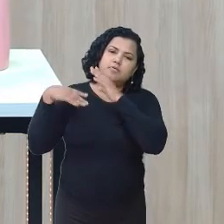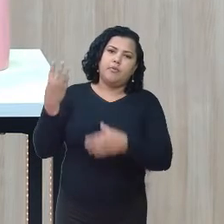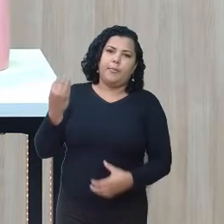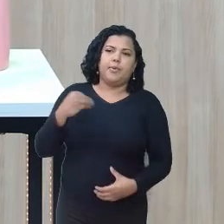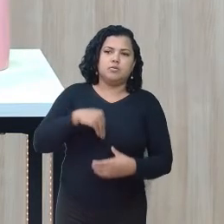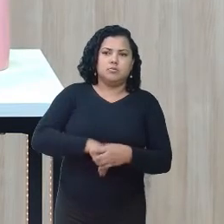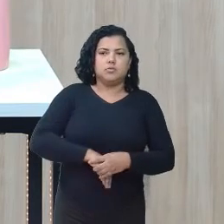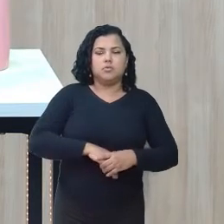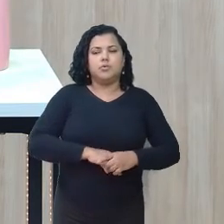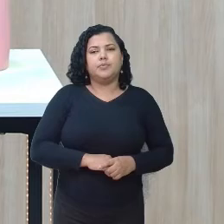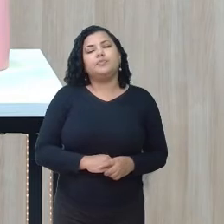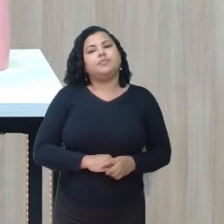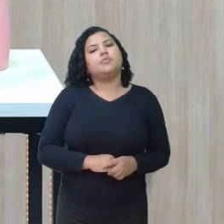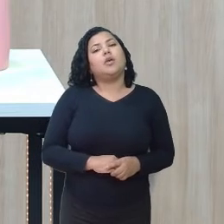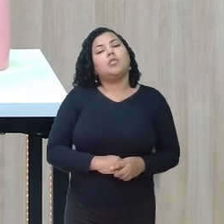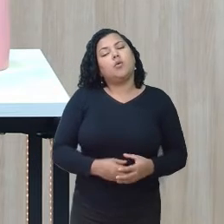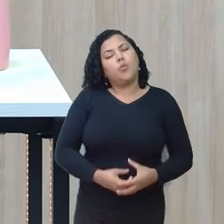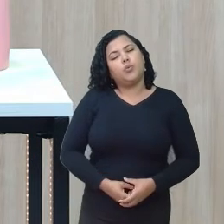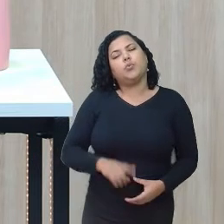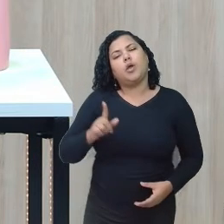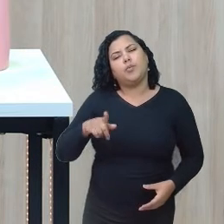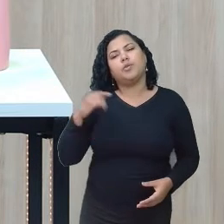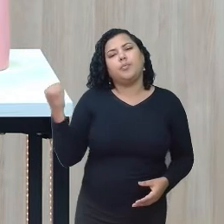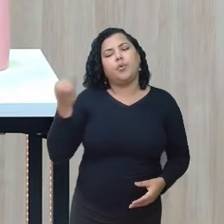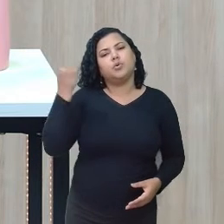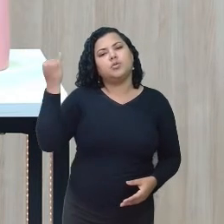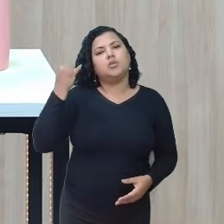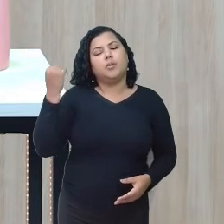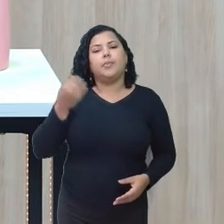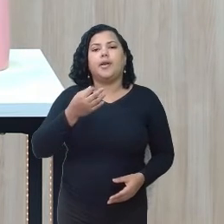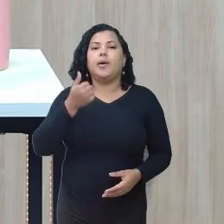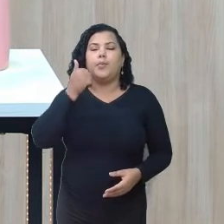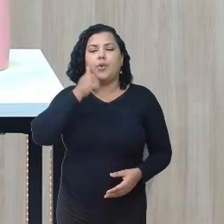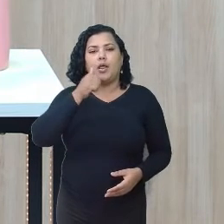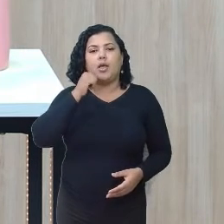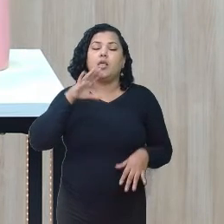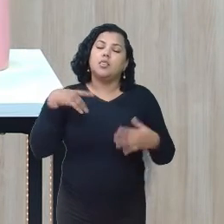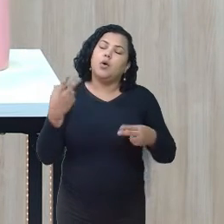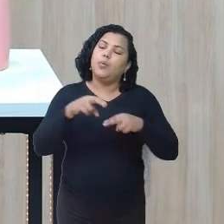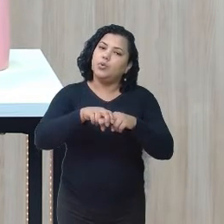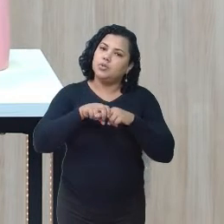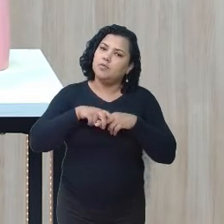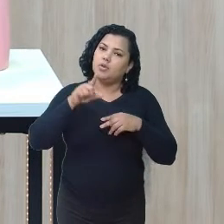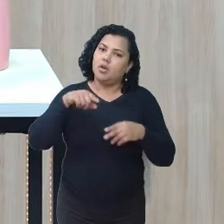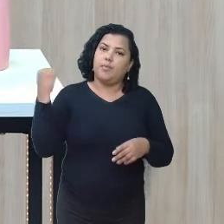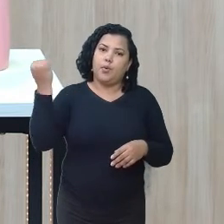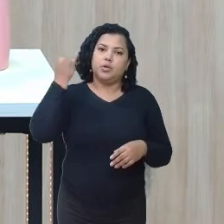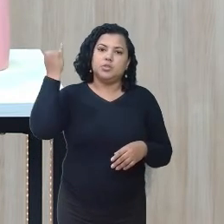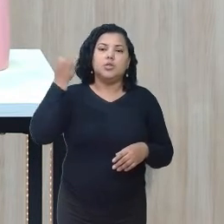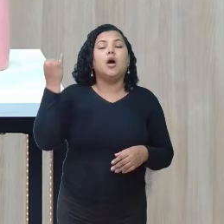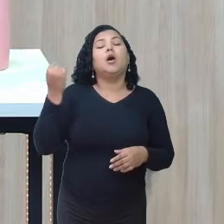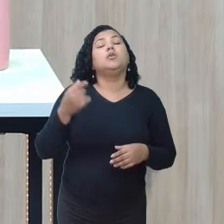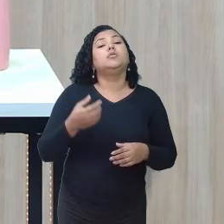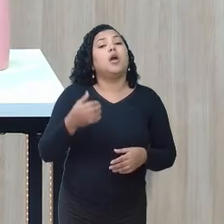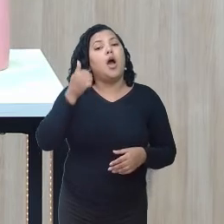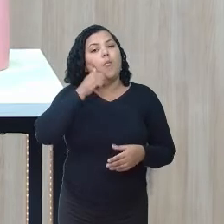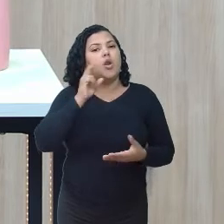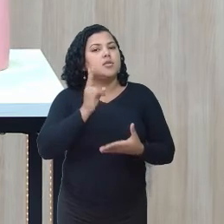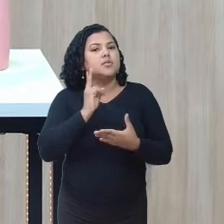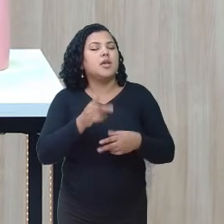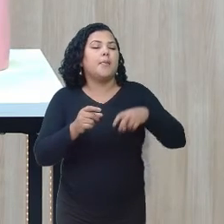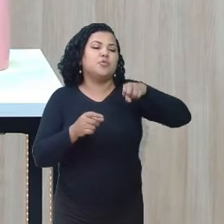desenvolvimento. Então, o útero é muito importante para a mulher. Por isso é importante a mulher ir ao ginecologista,